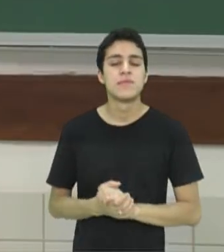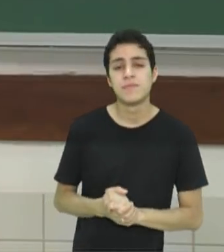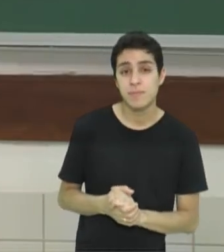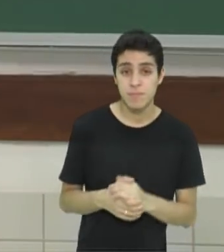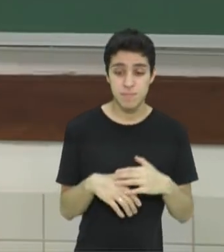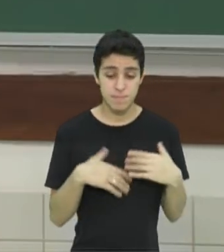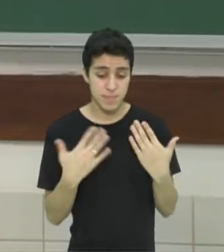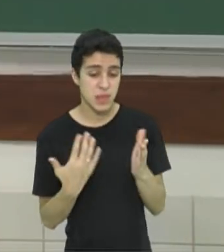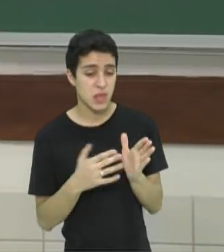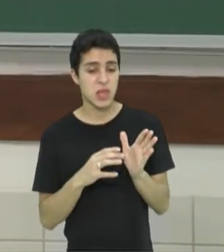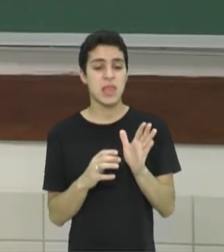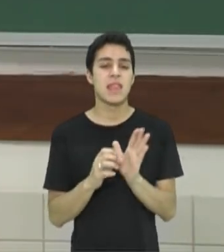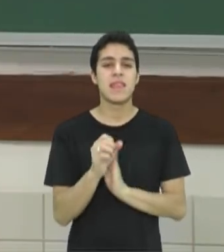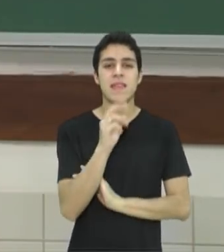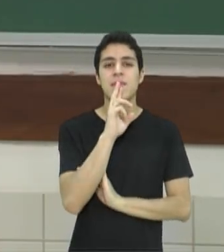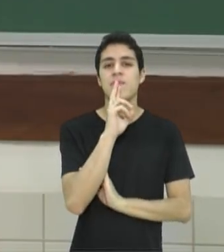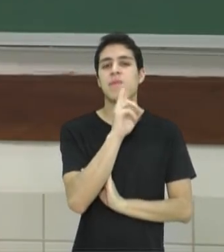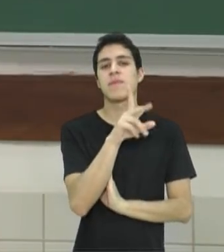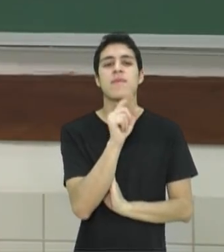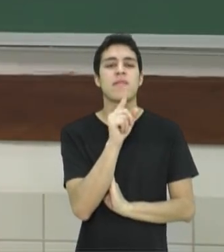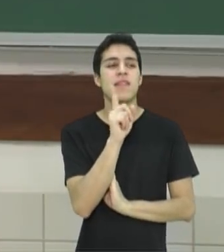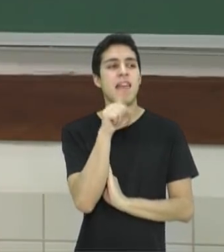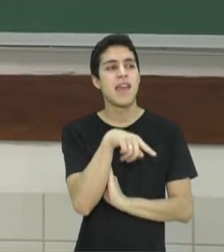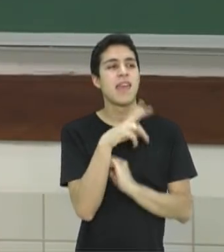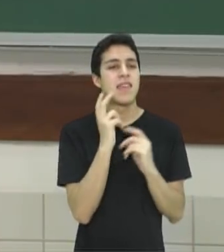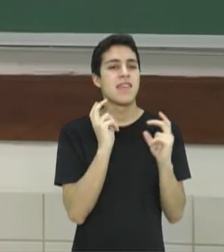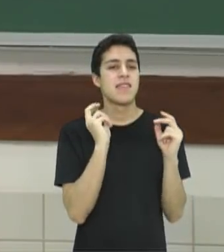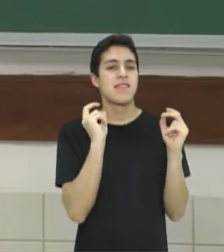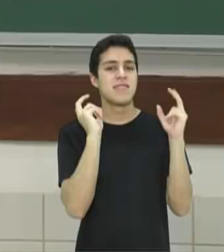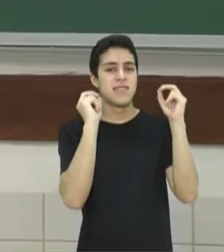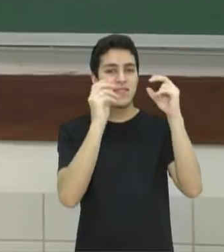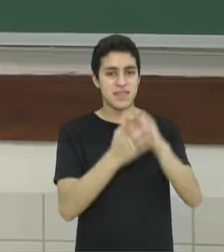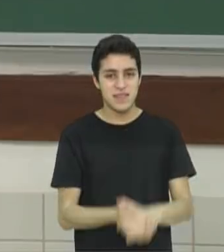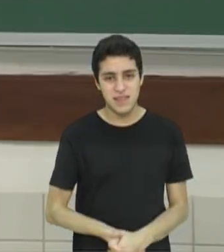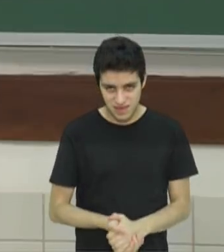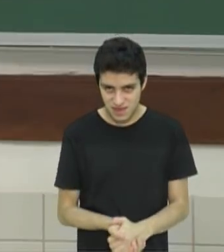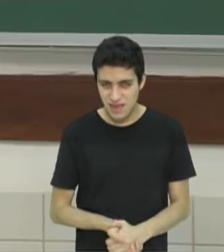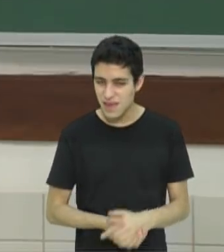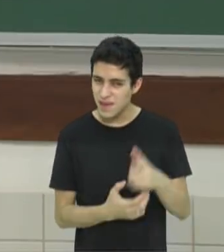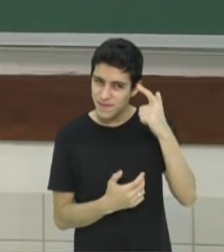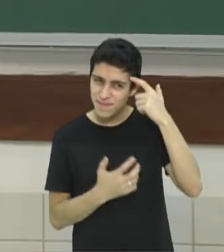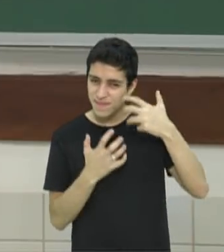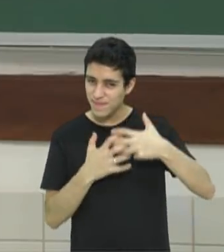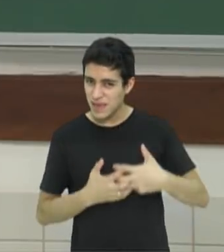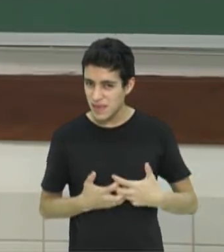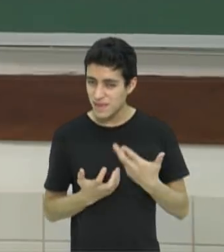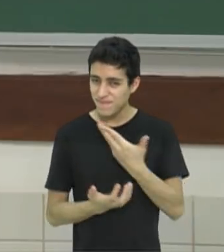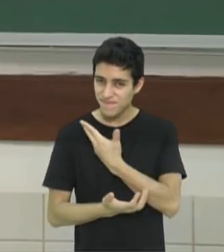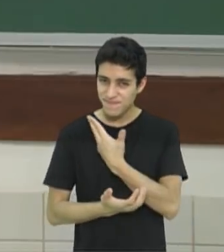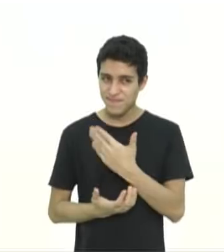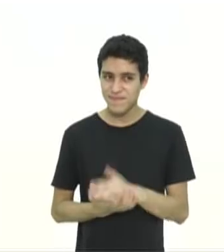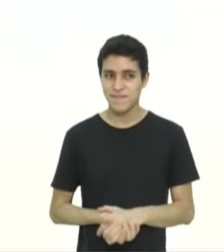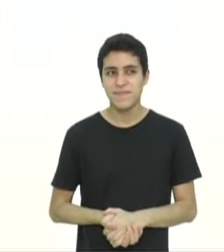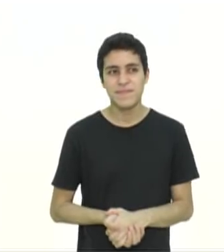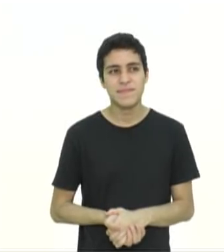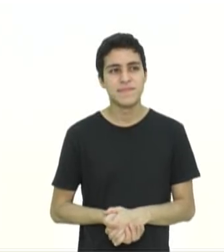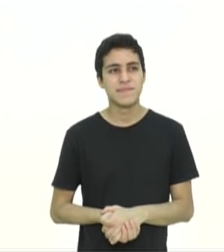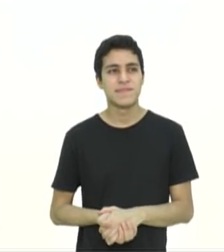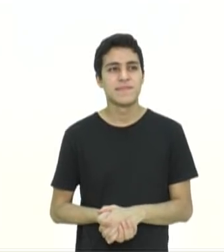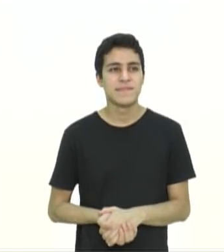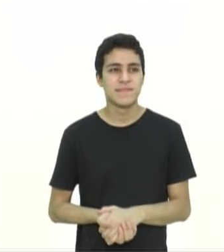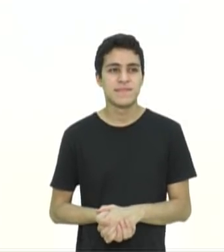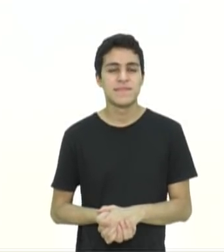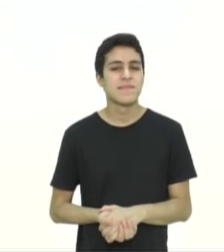o que que o Google disse? Câncer. Pense um pouquinho nisso. Olha